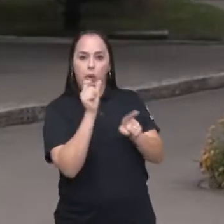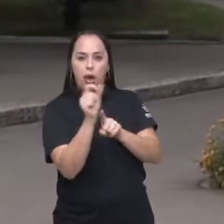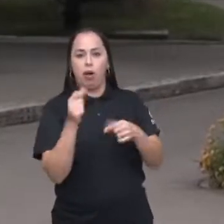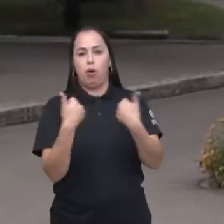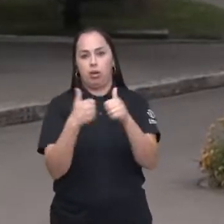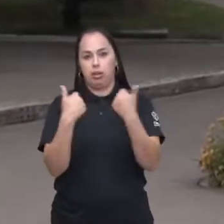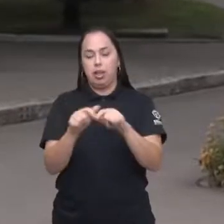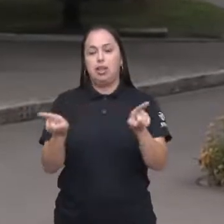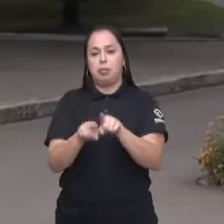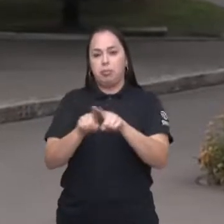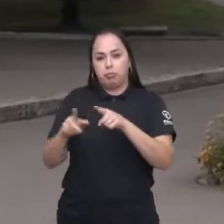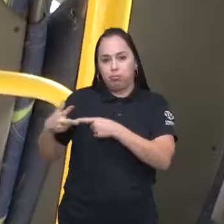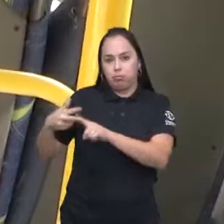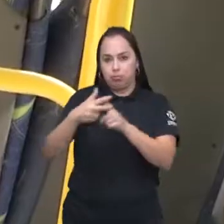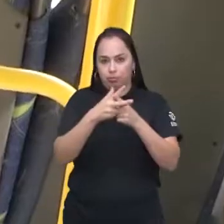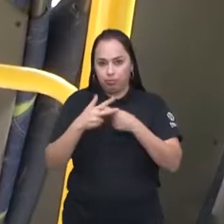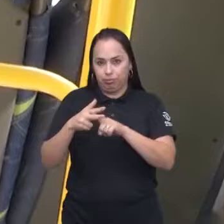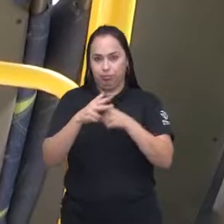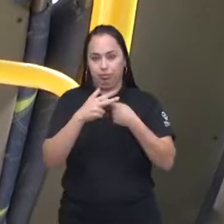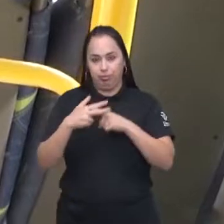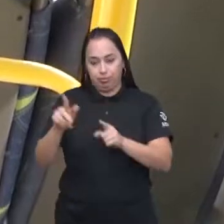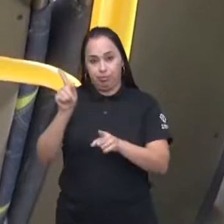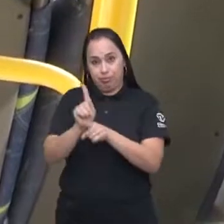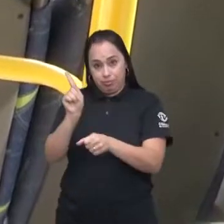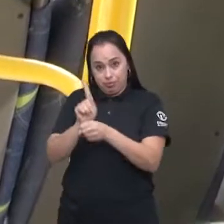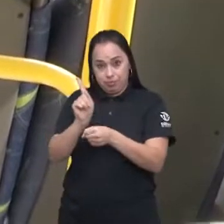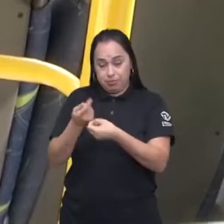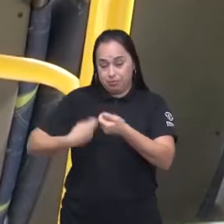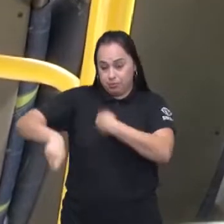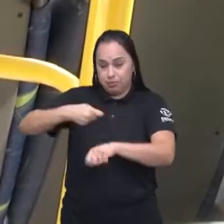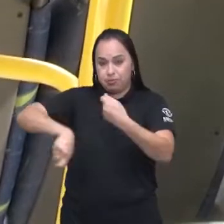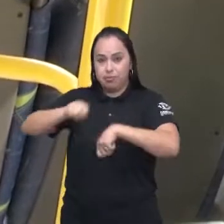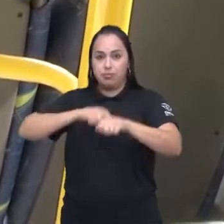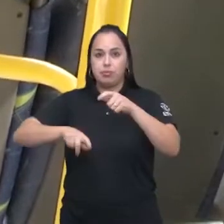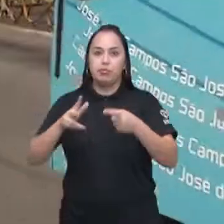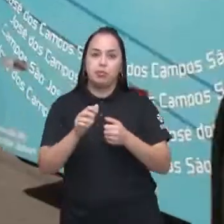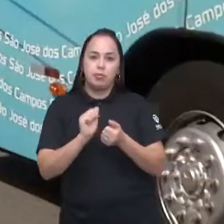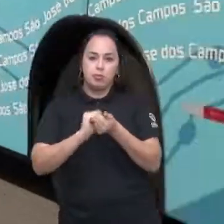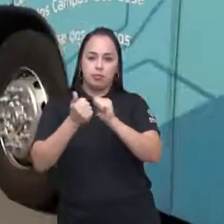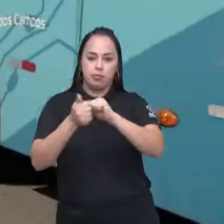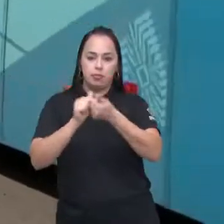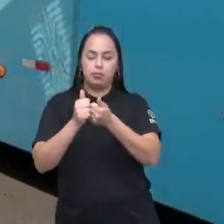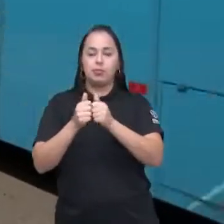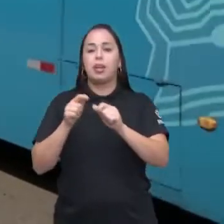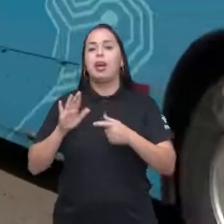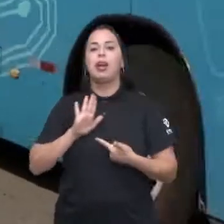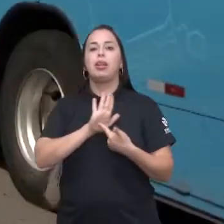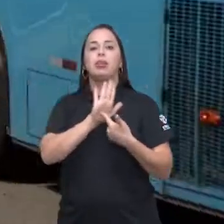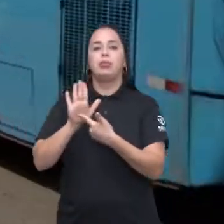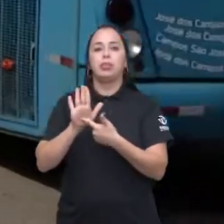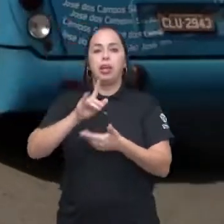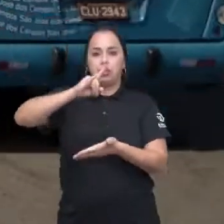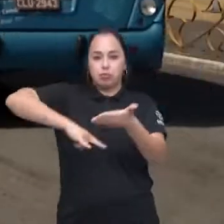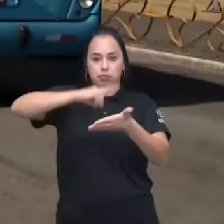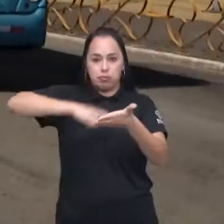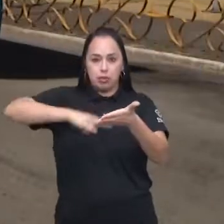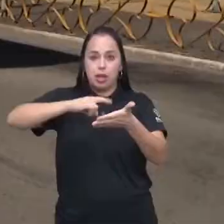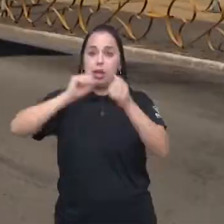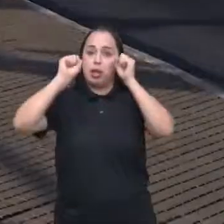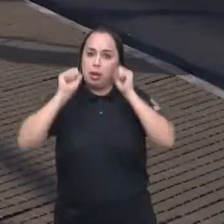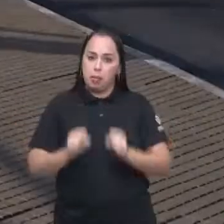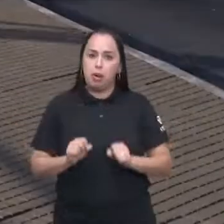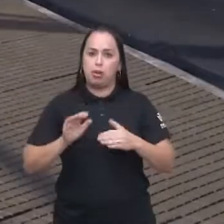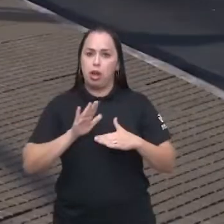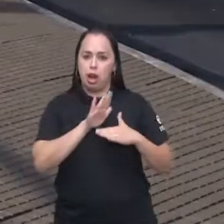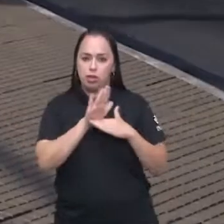contratação de locação dos veículos além da manutenção e gestão financeira entre as adequações do edital está